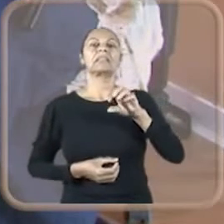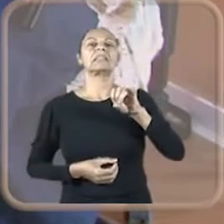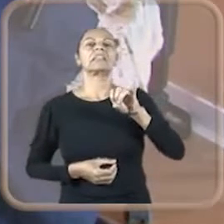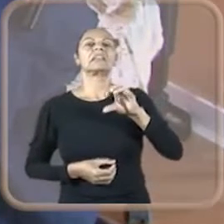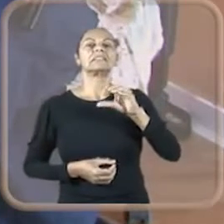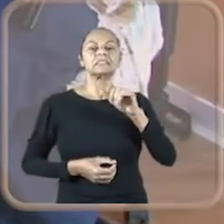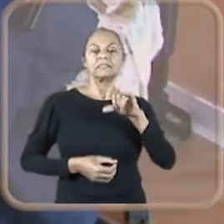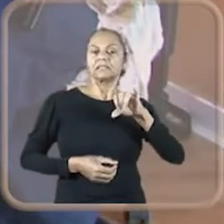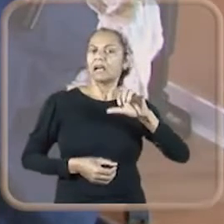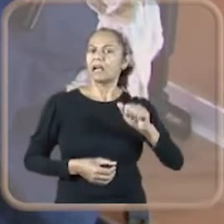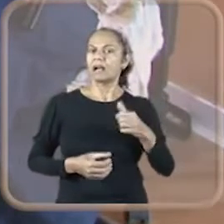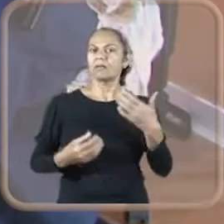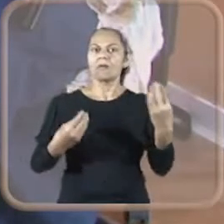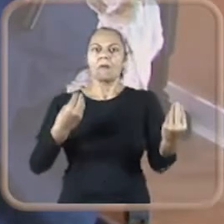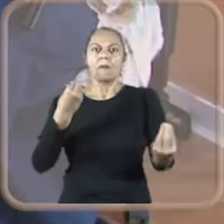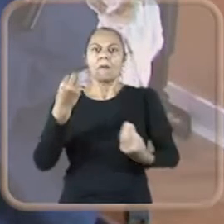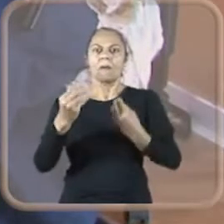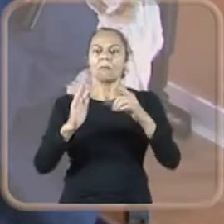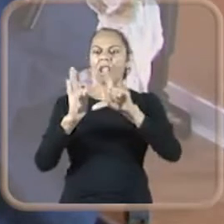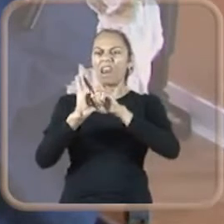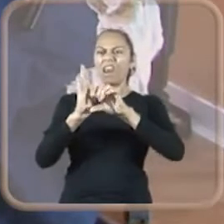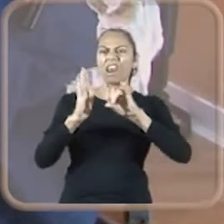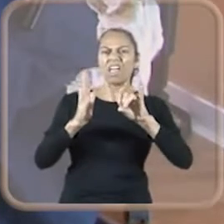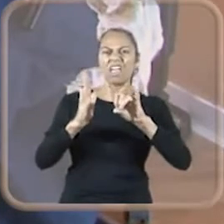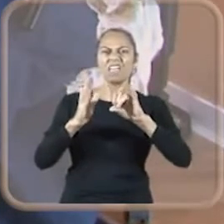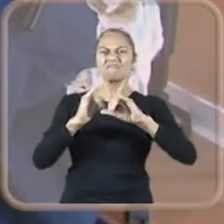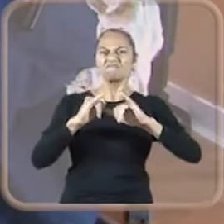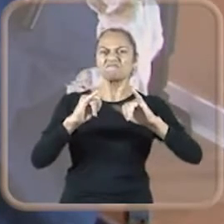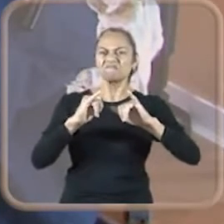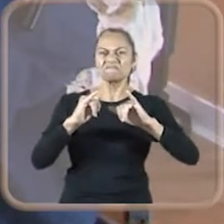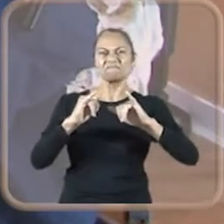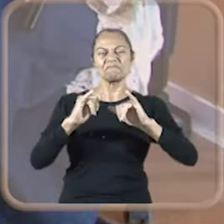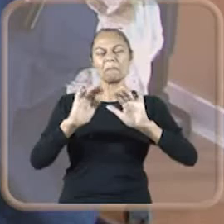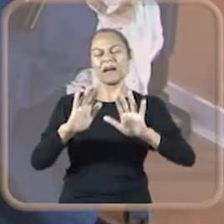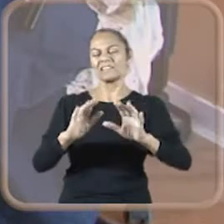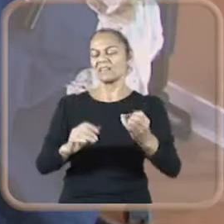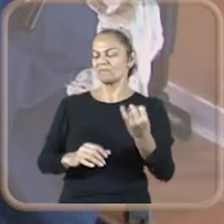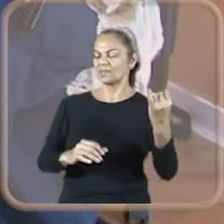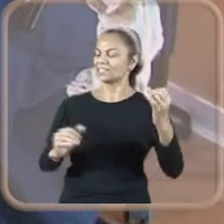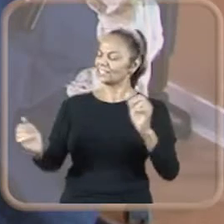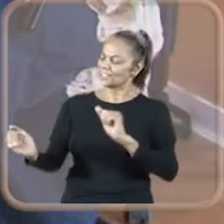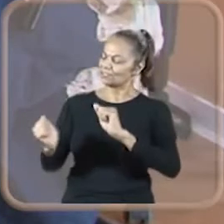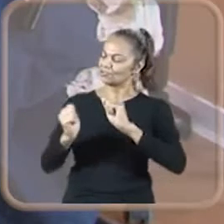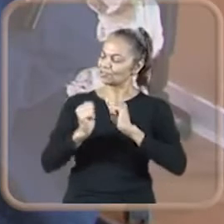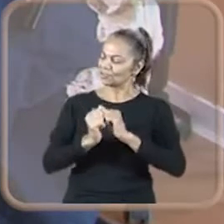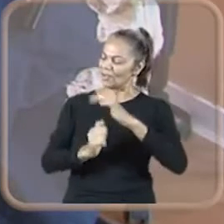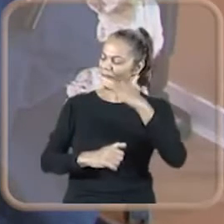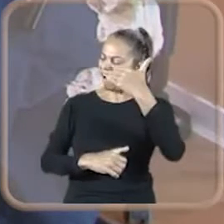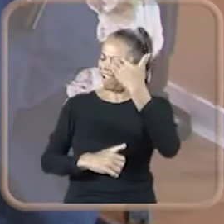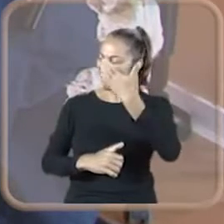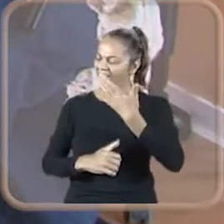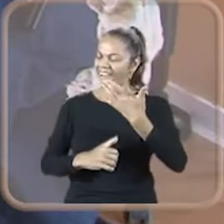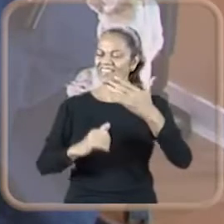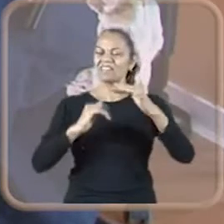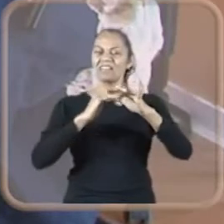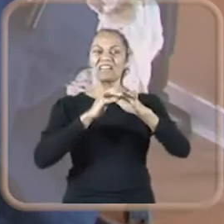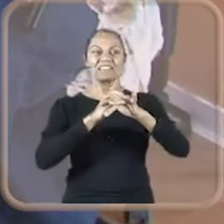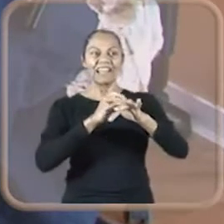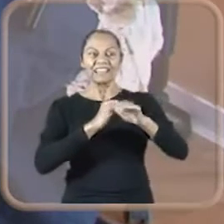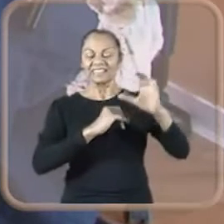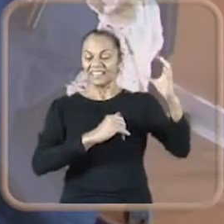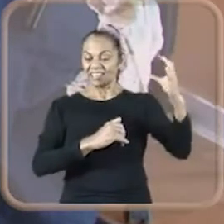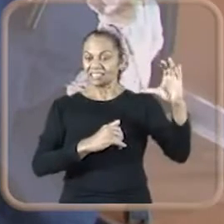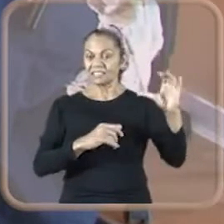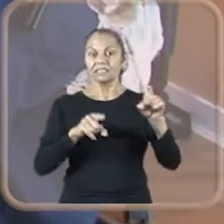muito o convite. Não tinha como começar a falar da implementação da lei sem ter a senhora conosco, né, então a gente fica muito honrado de